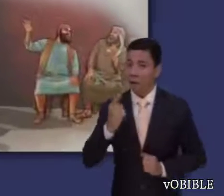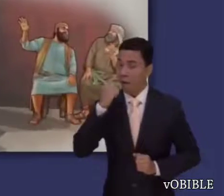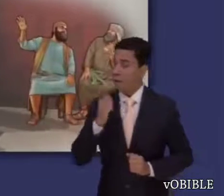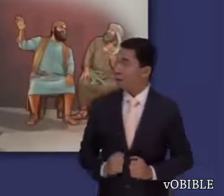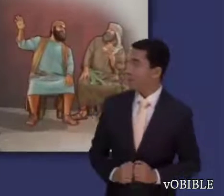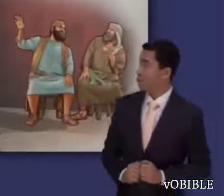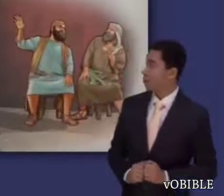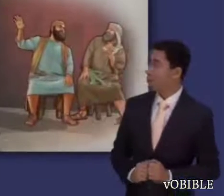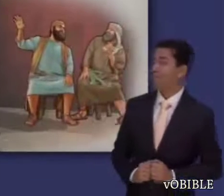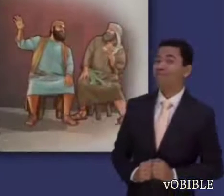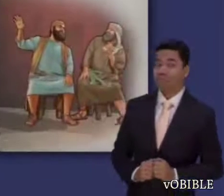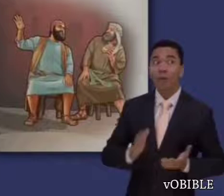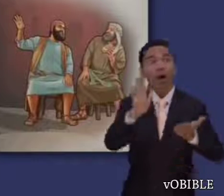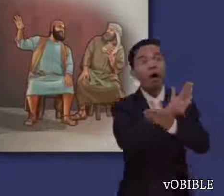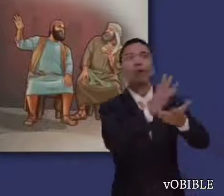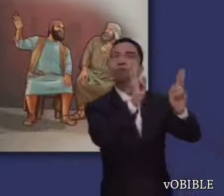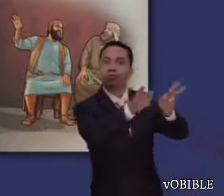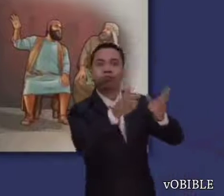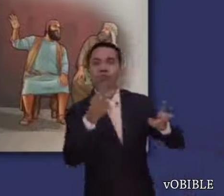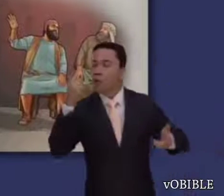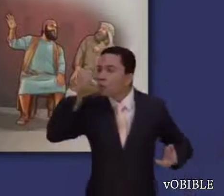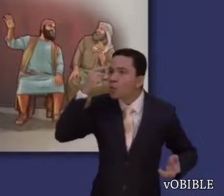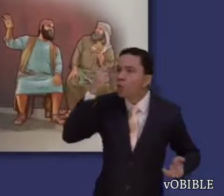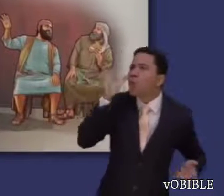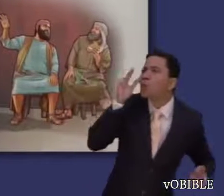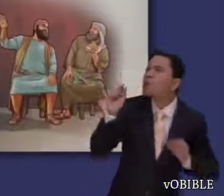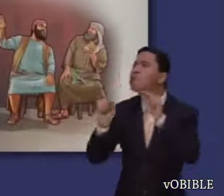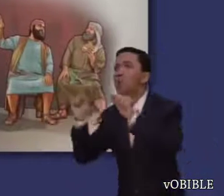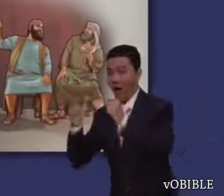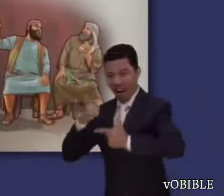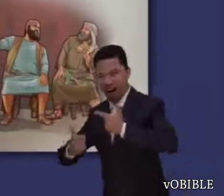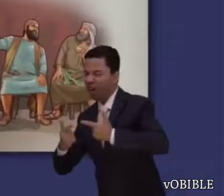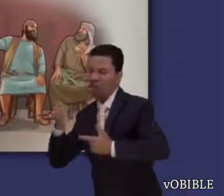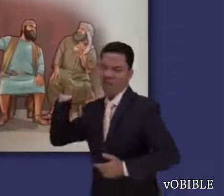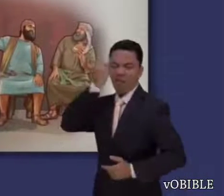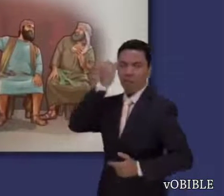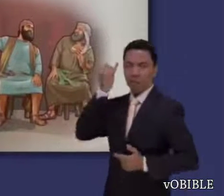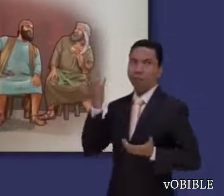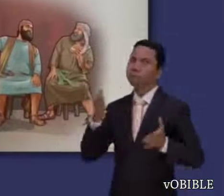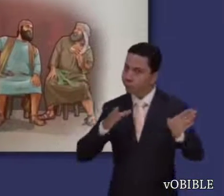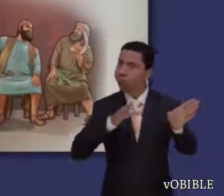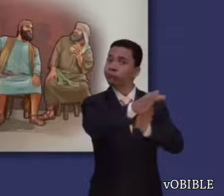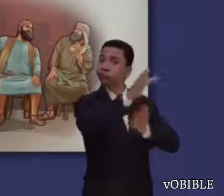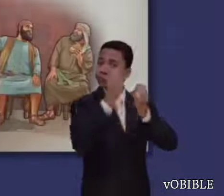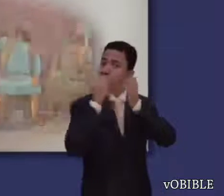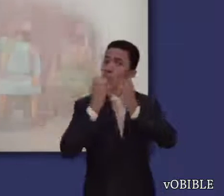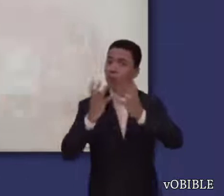porque alguns continuavam se intrometendo na vida dos outros e não estavam preocupados em trabalhar para ganhar o